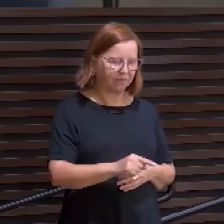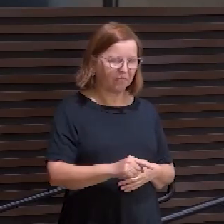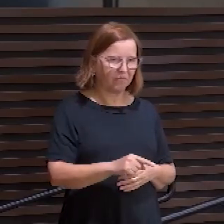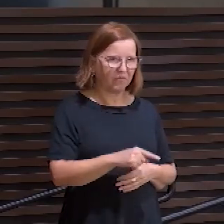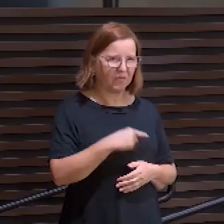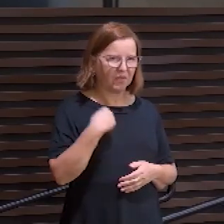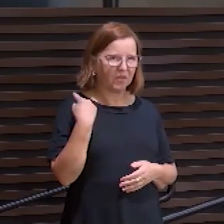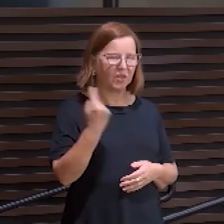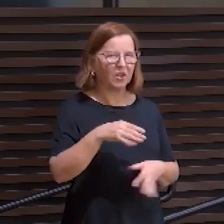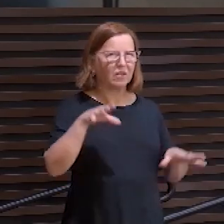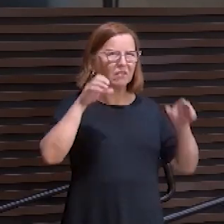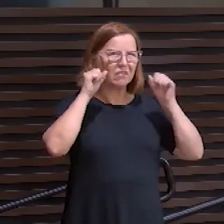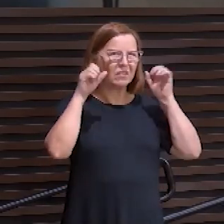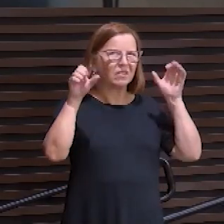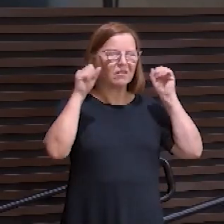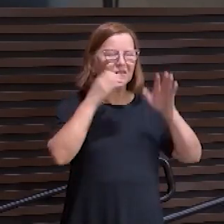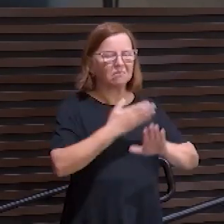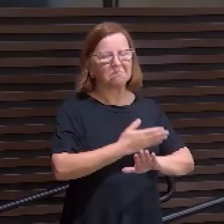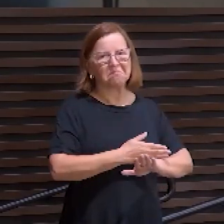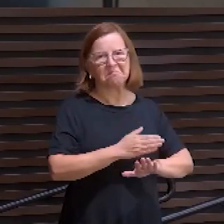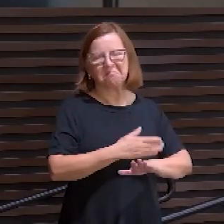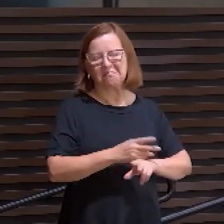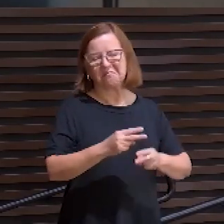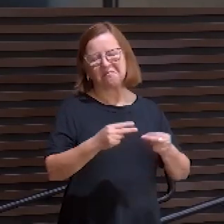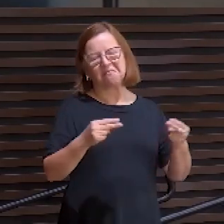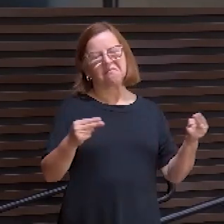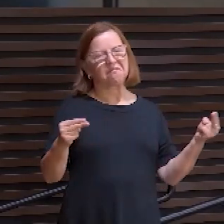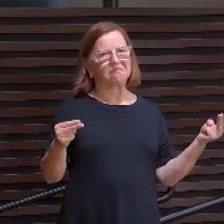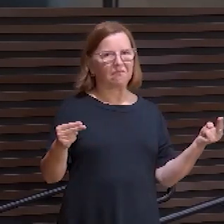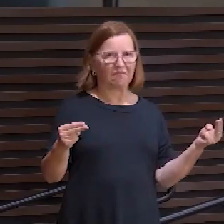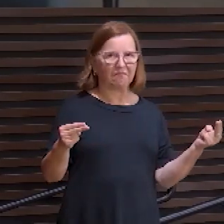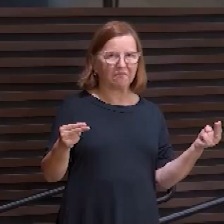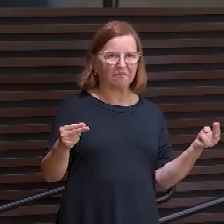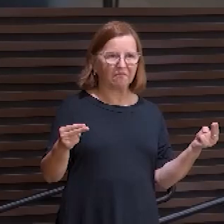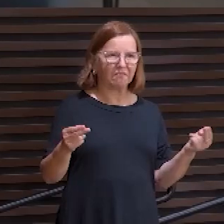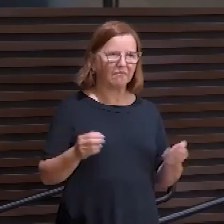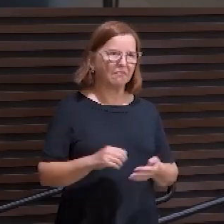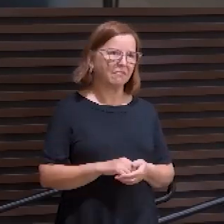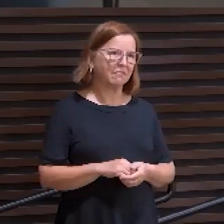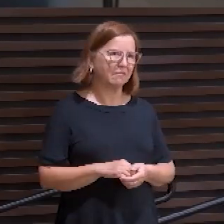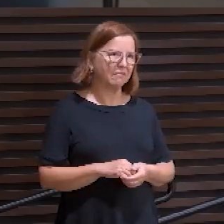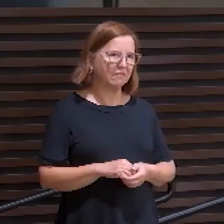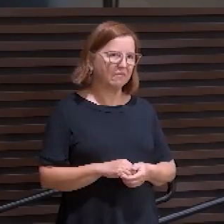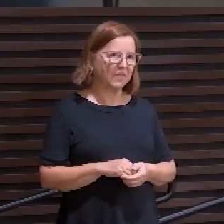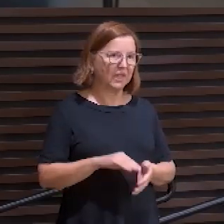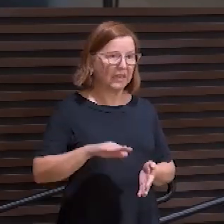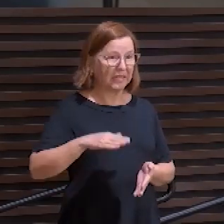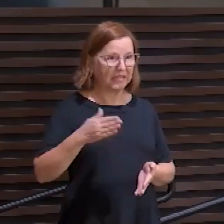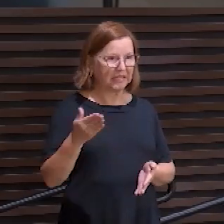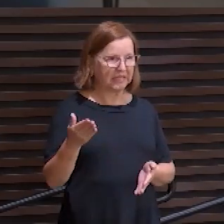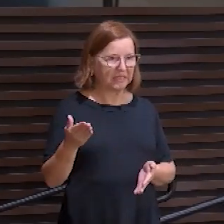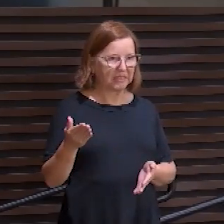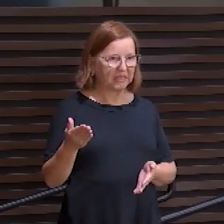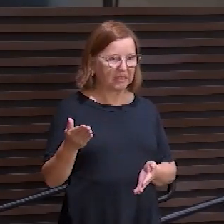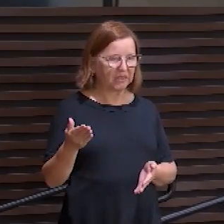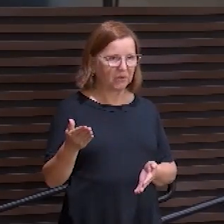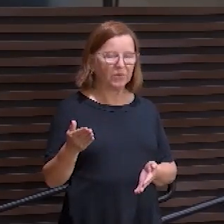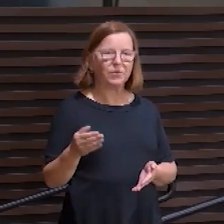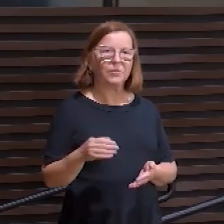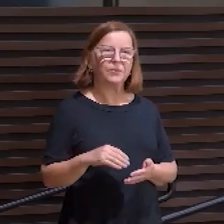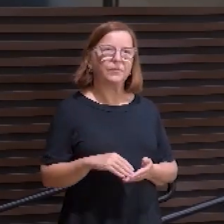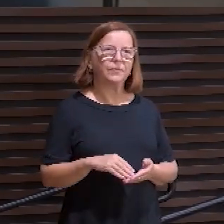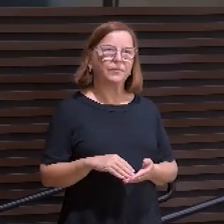se acostumando com as coisas. E ali vai se